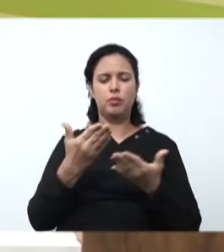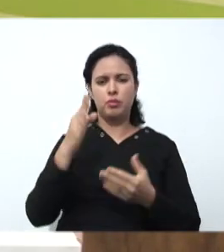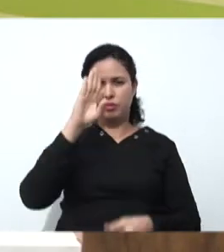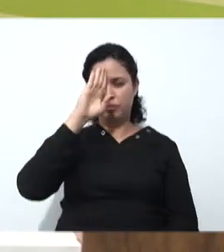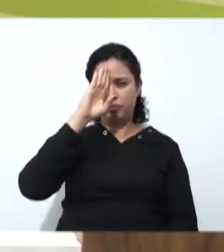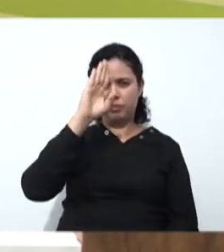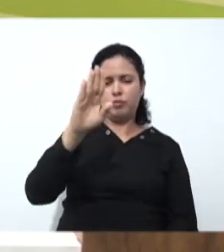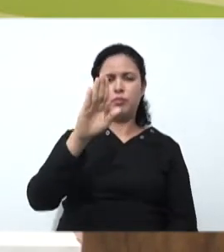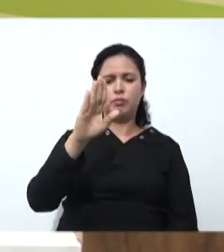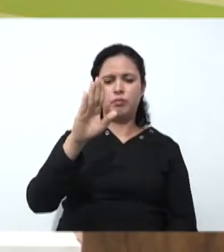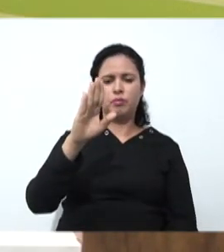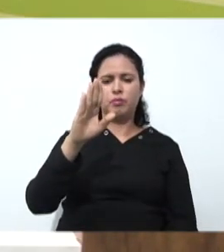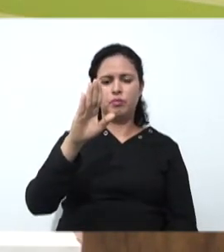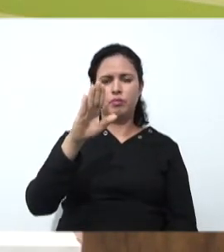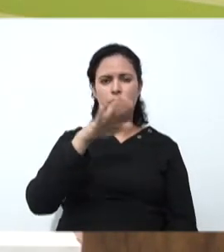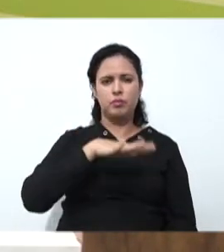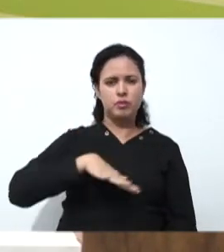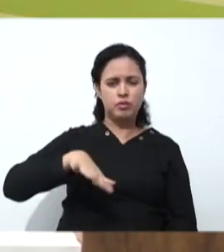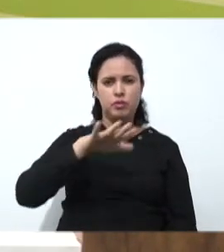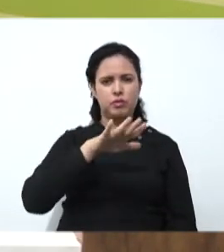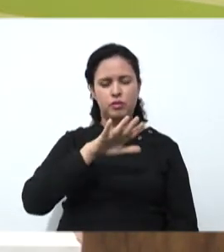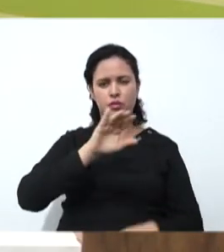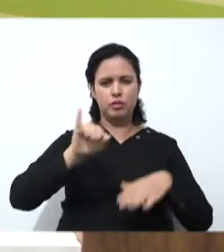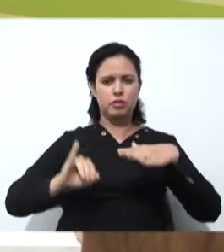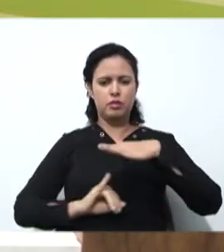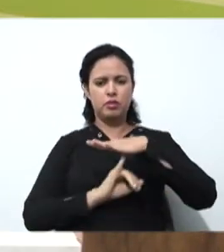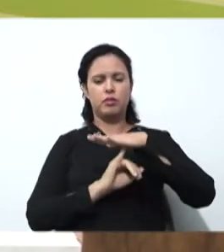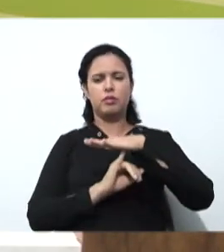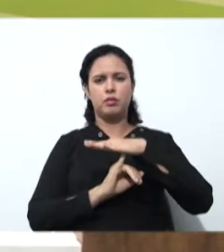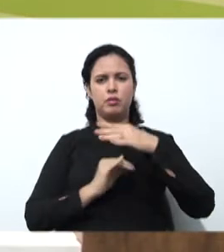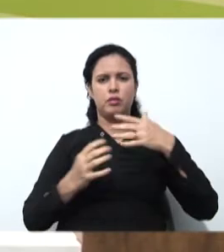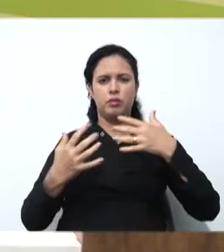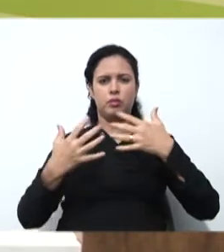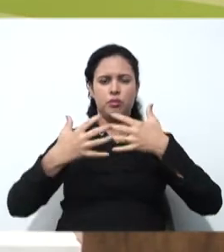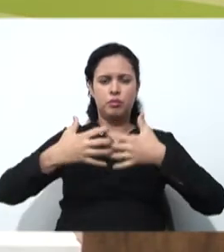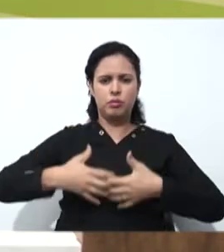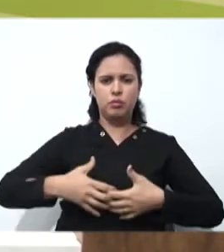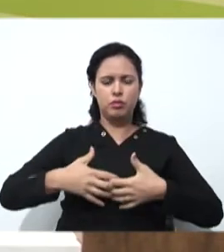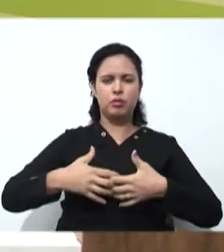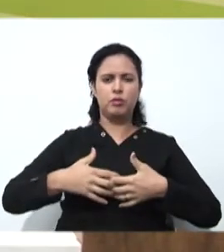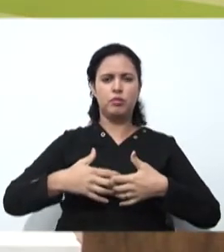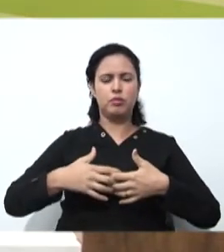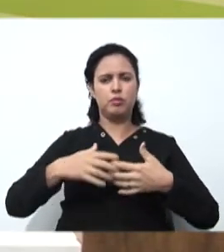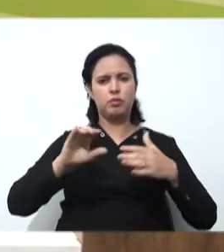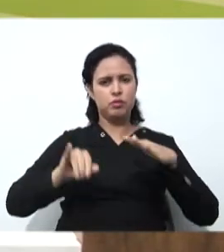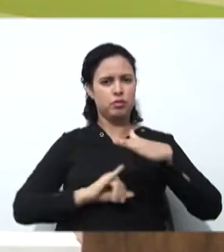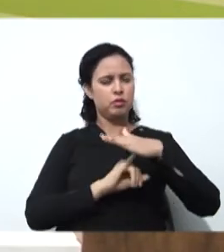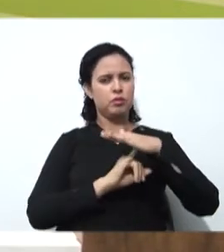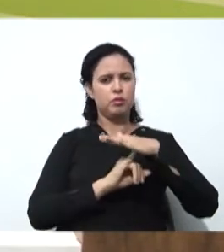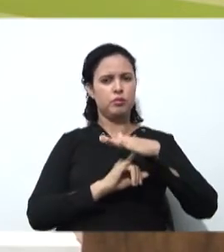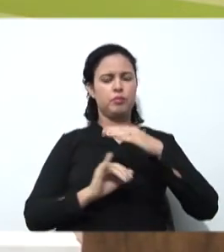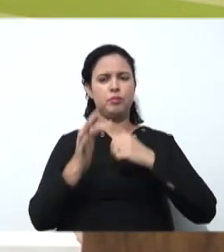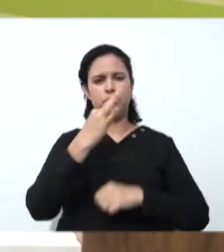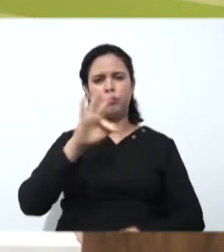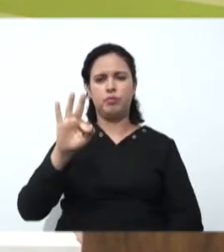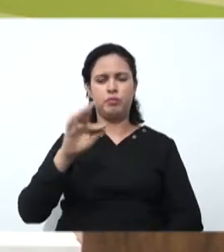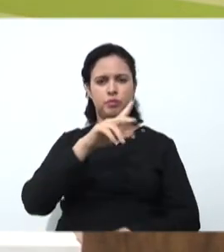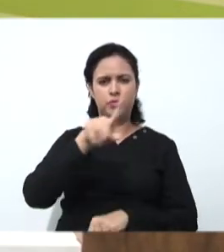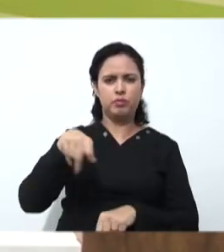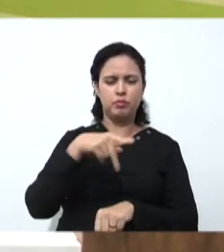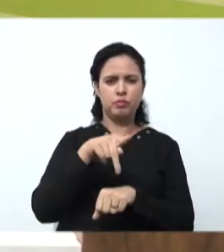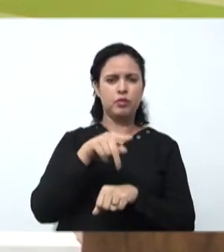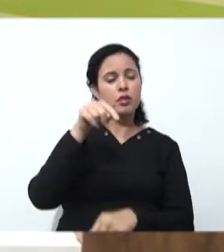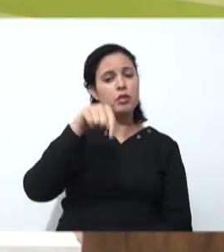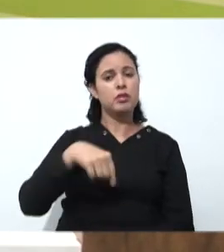principalmente na instituição IFRO, né, na maioria dos institutos federais do país, acredito, mas no IFRO a